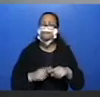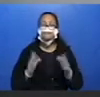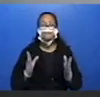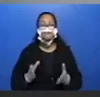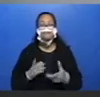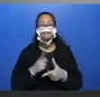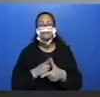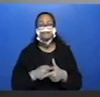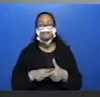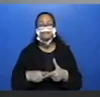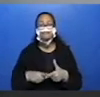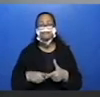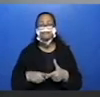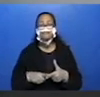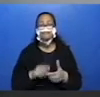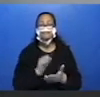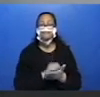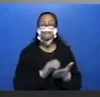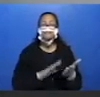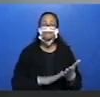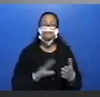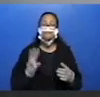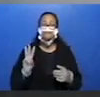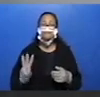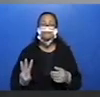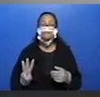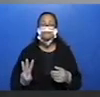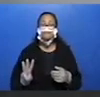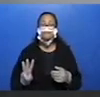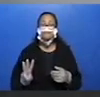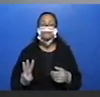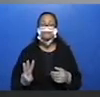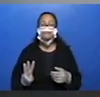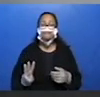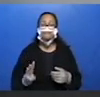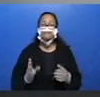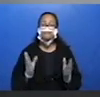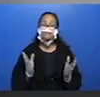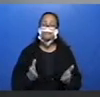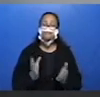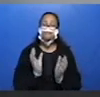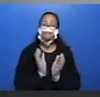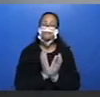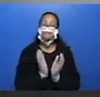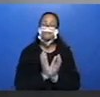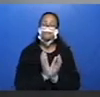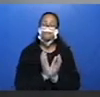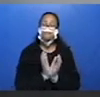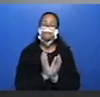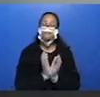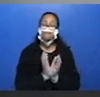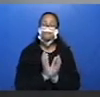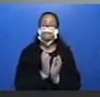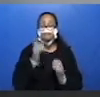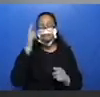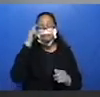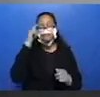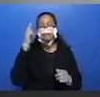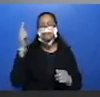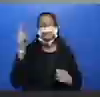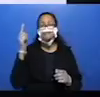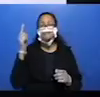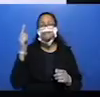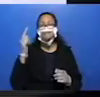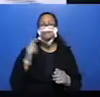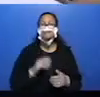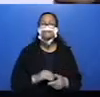divisão? Atividade 3, nós vamos trabalhar com grupos. Nós vamos pensar assim,